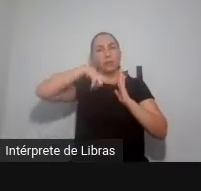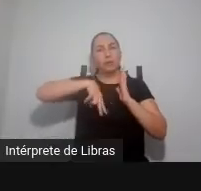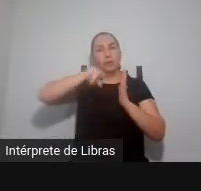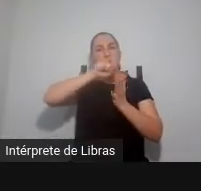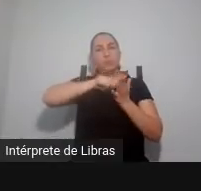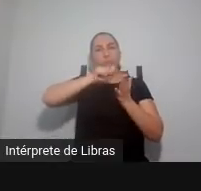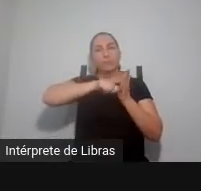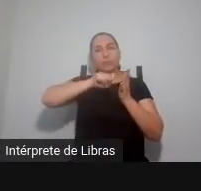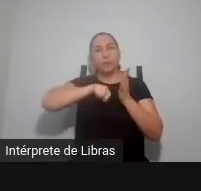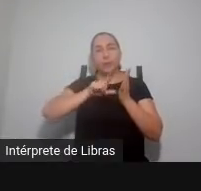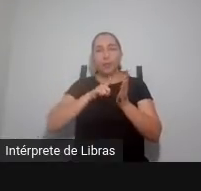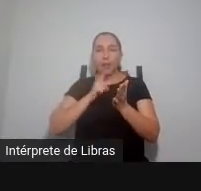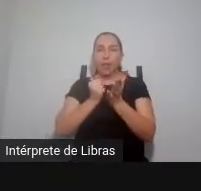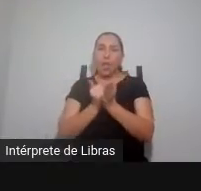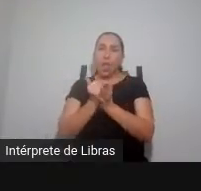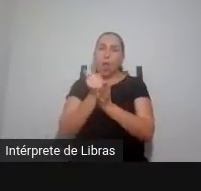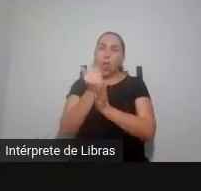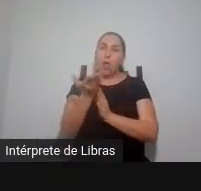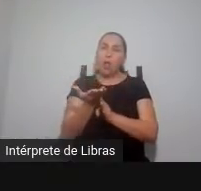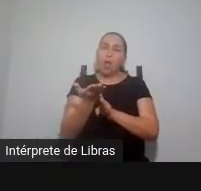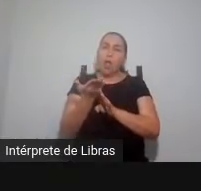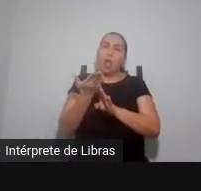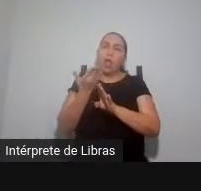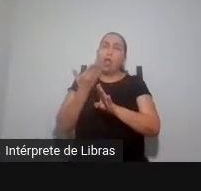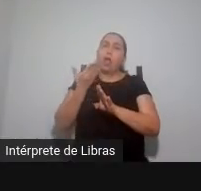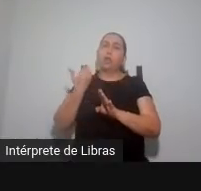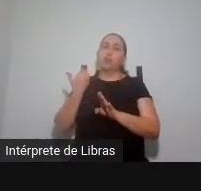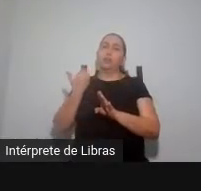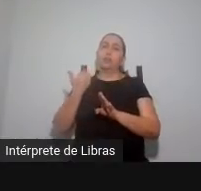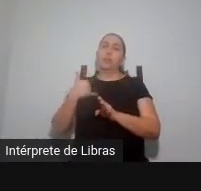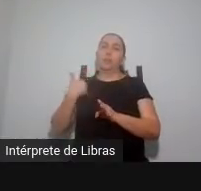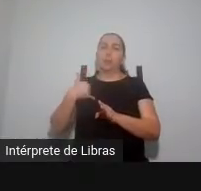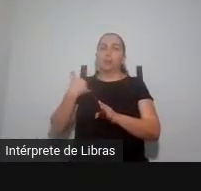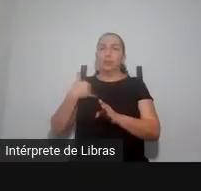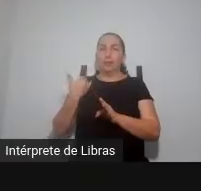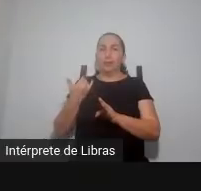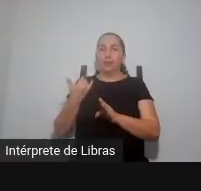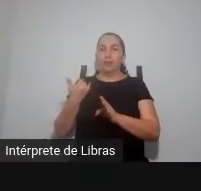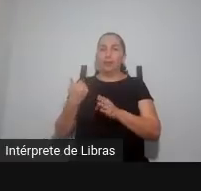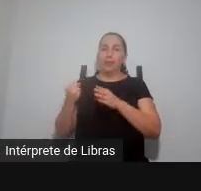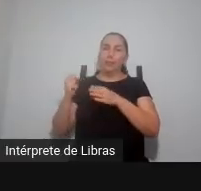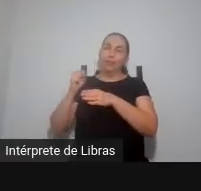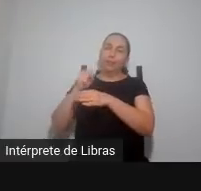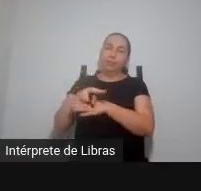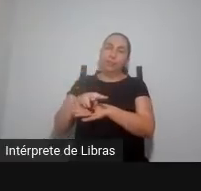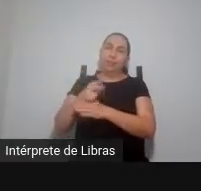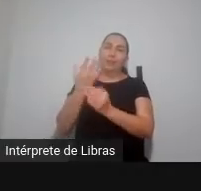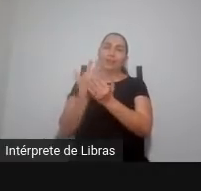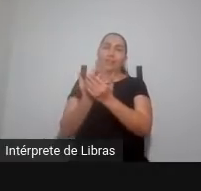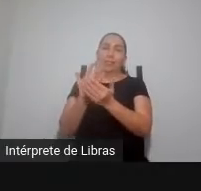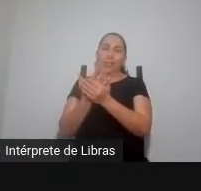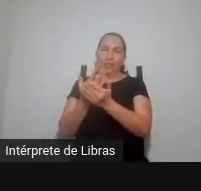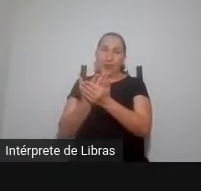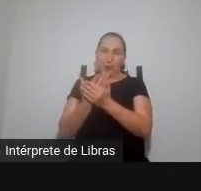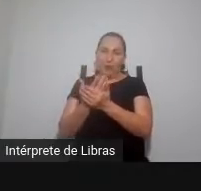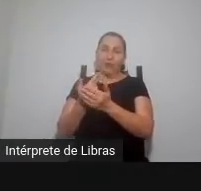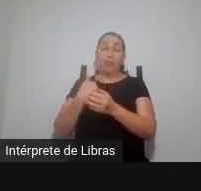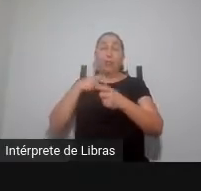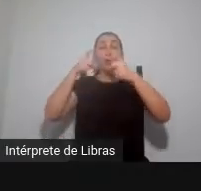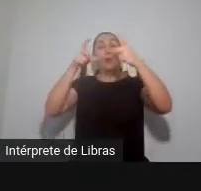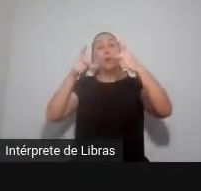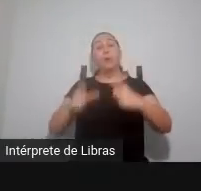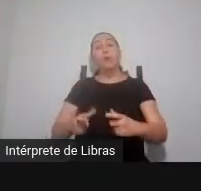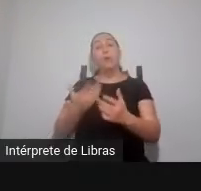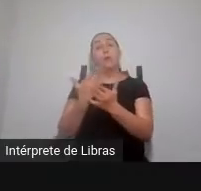início bem antes, muitas vezes, né, da entrada do menino à escola. Então, a escola, já